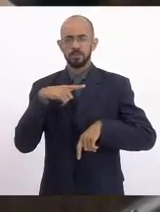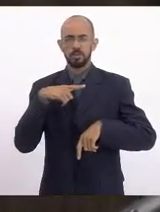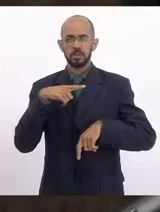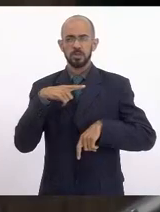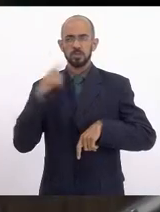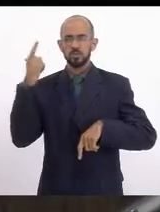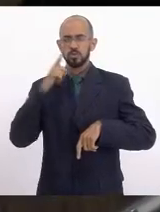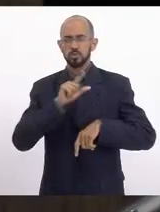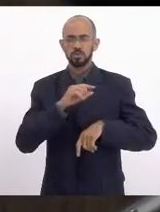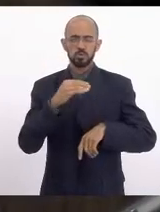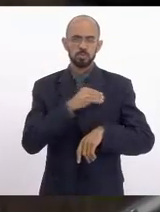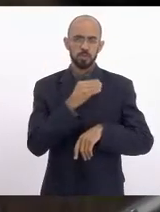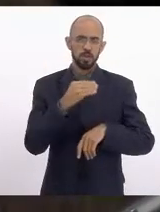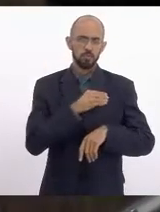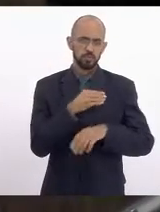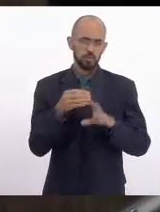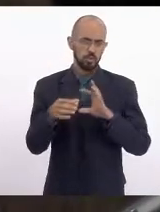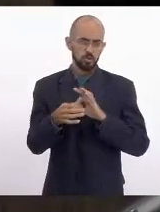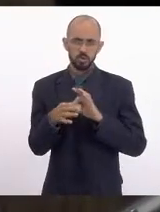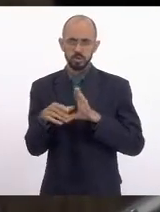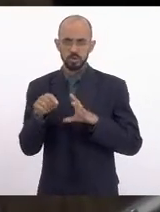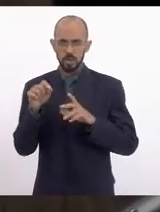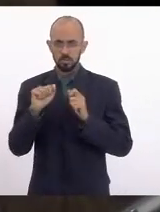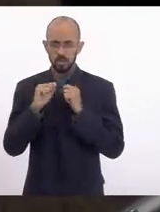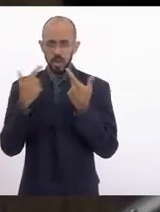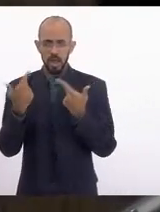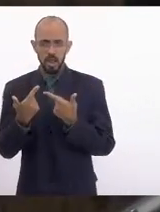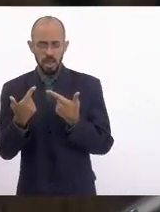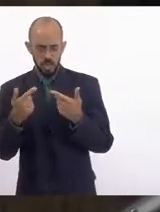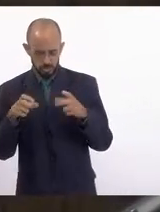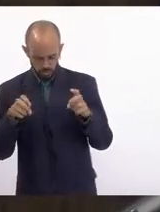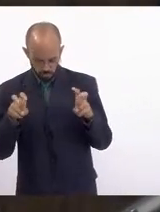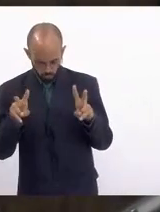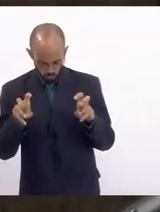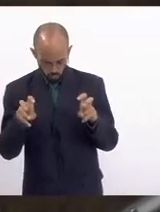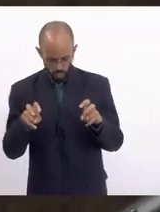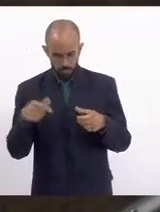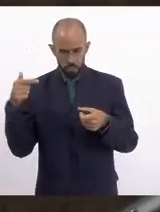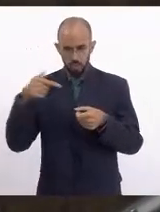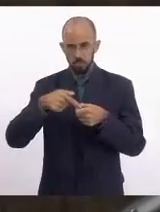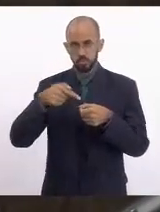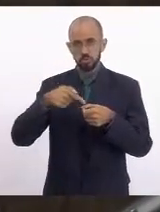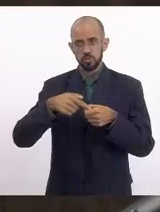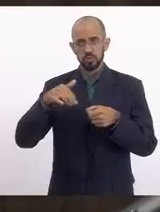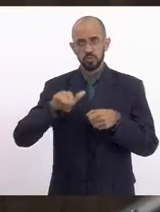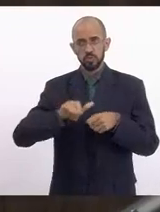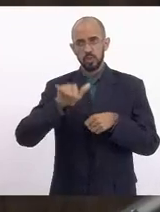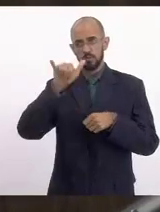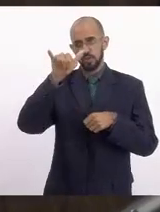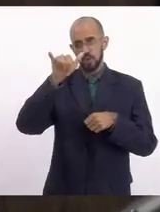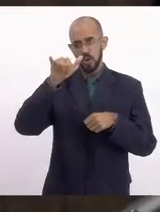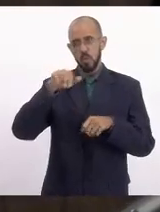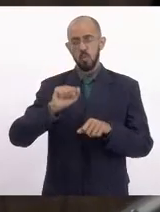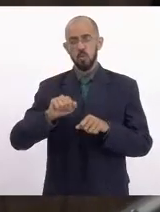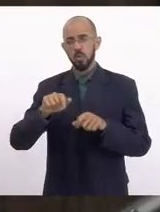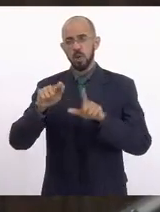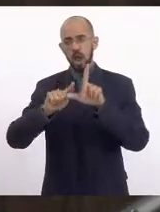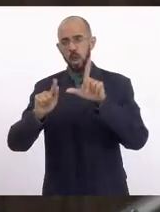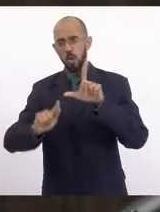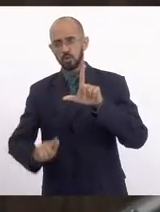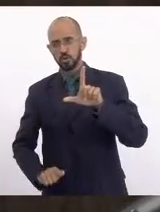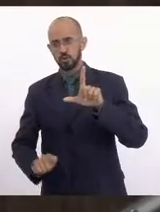que foram autorizados pela sua casa na questão do que Roseni de aviação na questão da logística